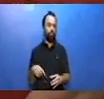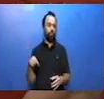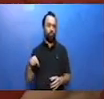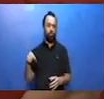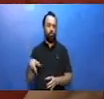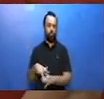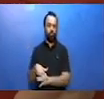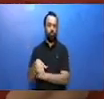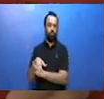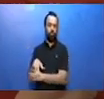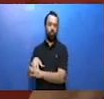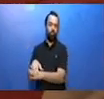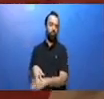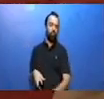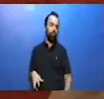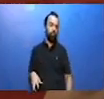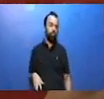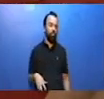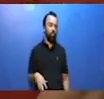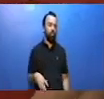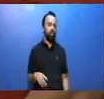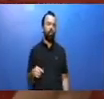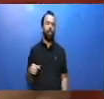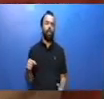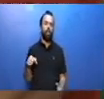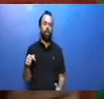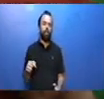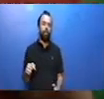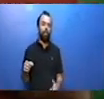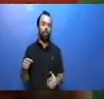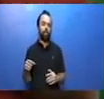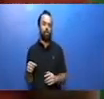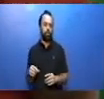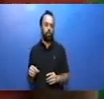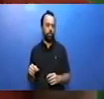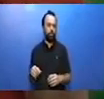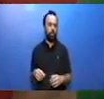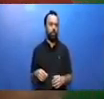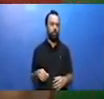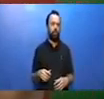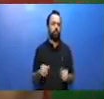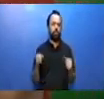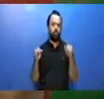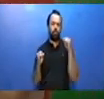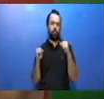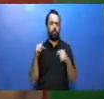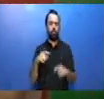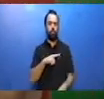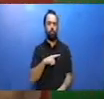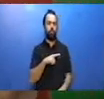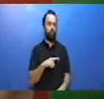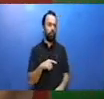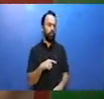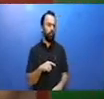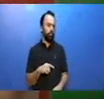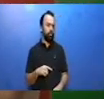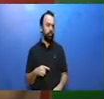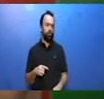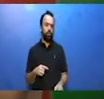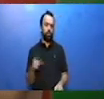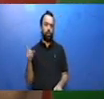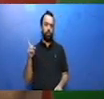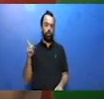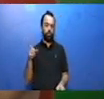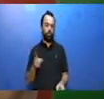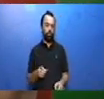distrito industrial? É o bairro onde ficam as indústrias? Quem conhece? Olha aqui. Distrito Industrial 1, ele